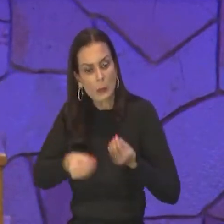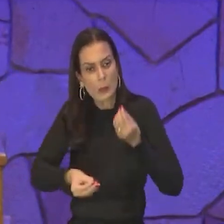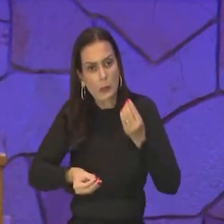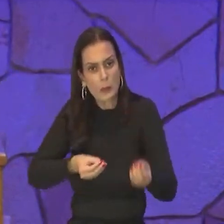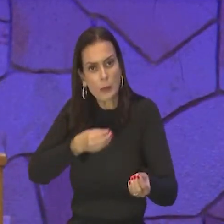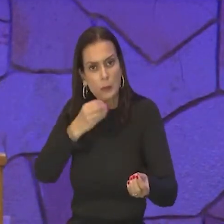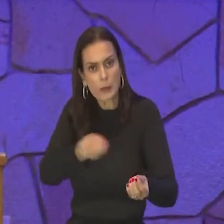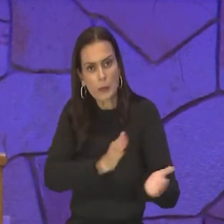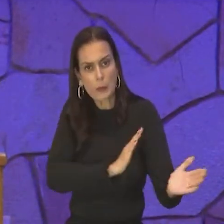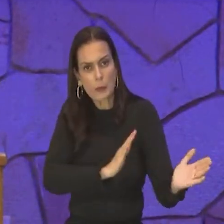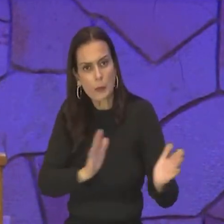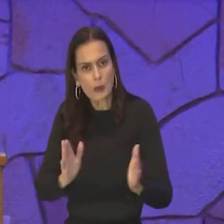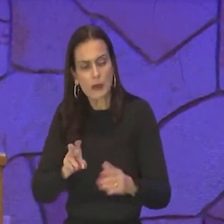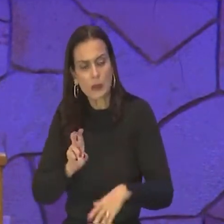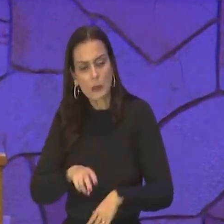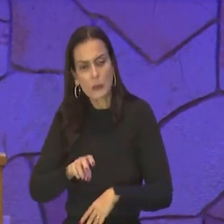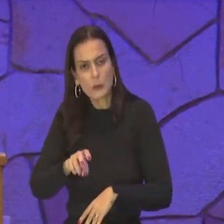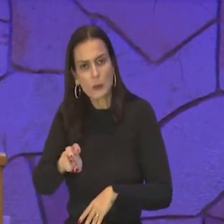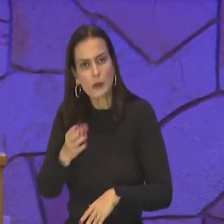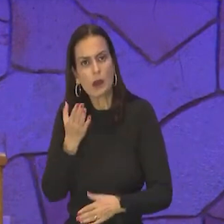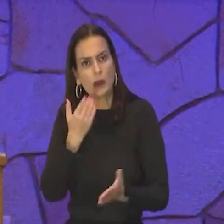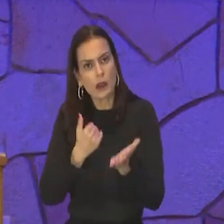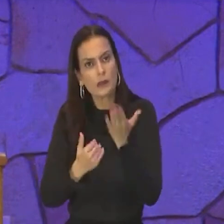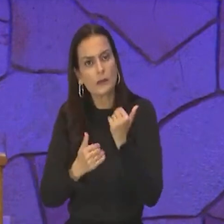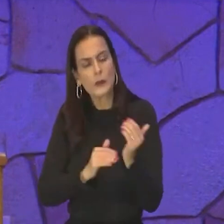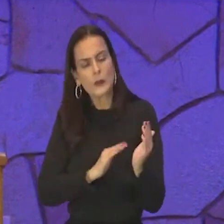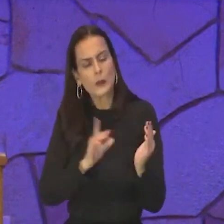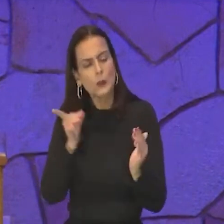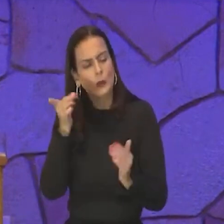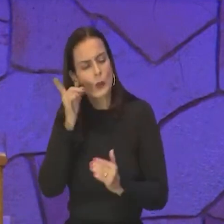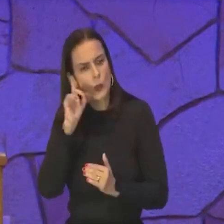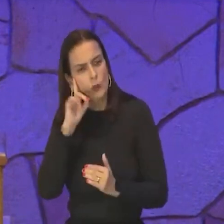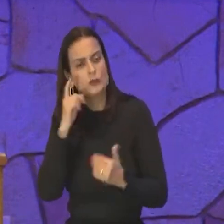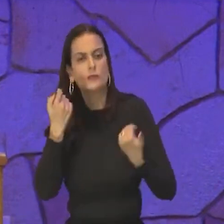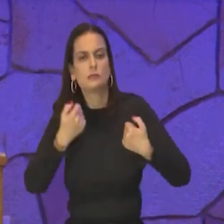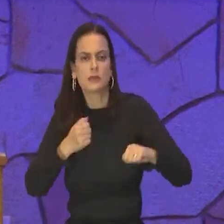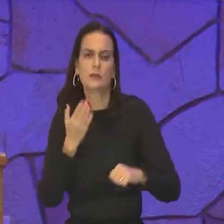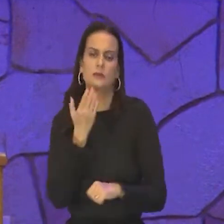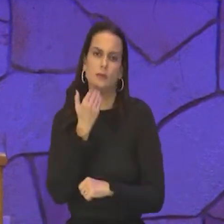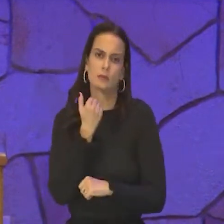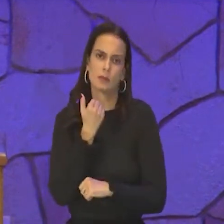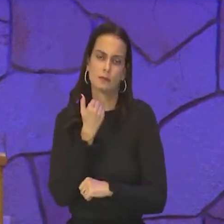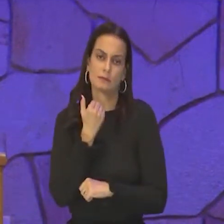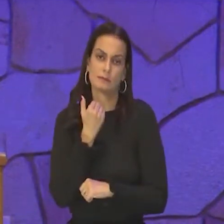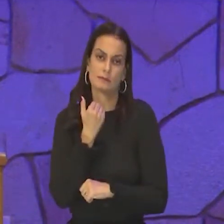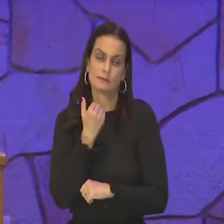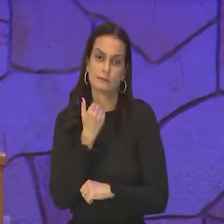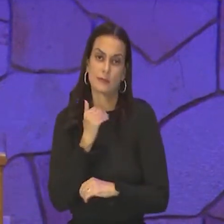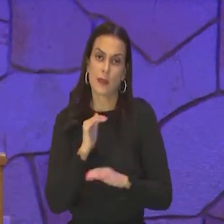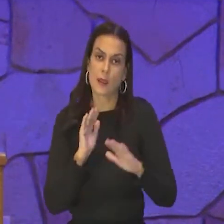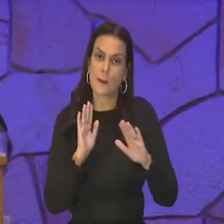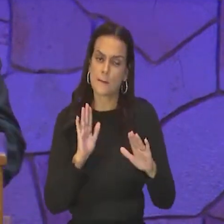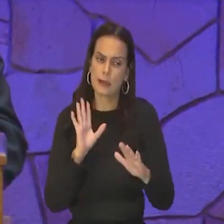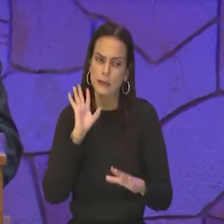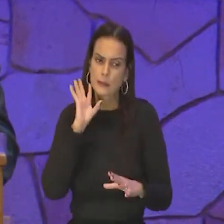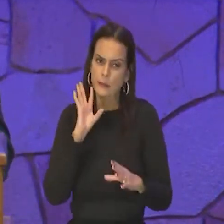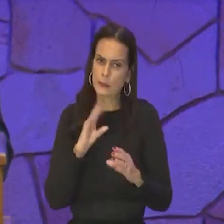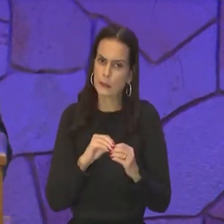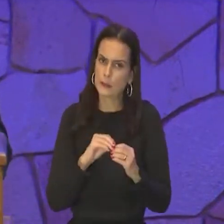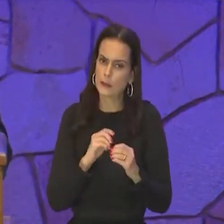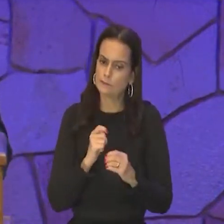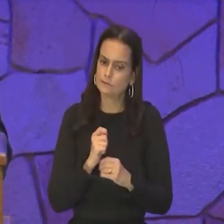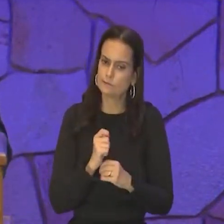estavam caminhando e sendo alimentados todos os dias, eles precisavam comer. Mas a compreensão que eles